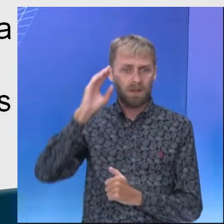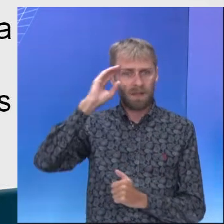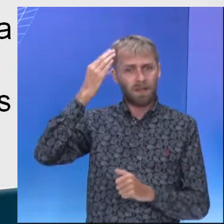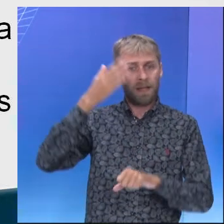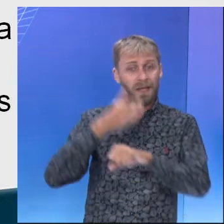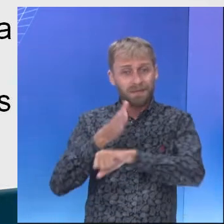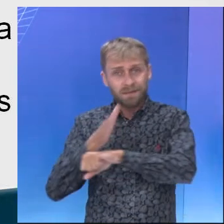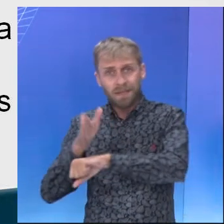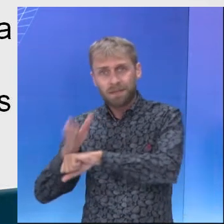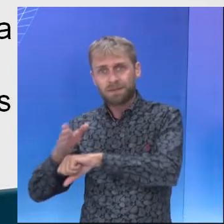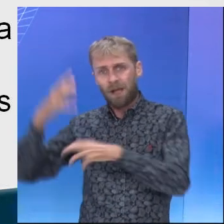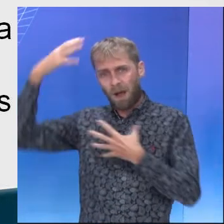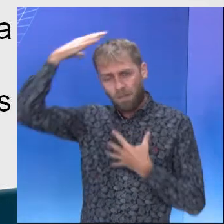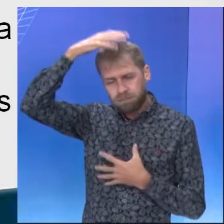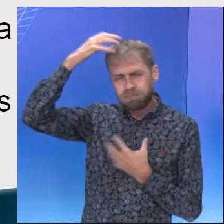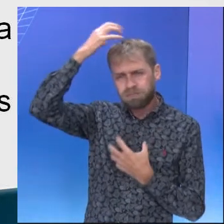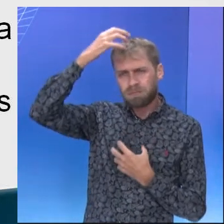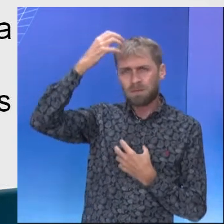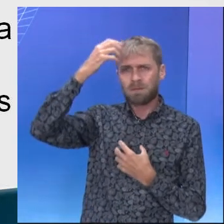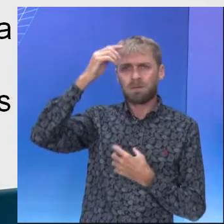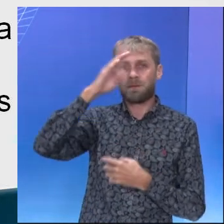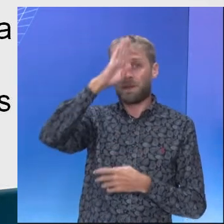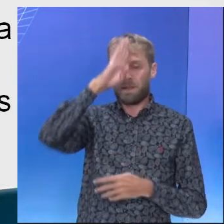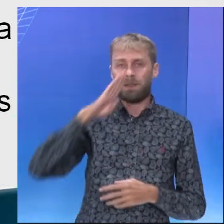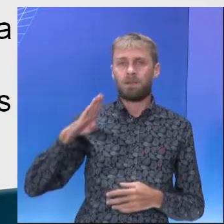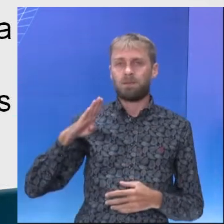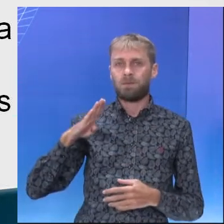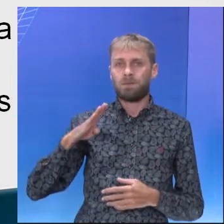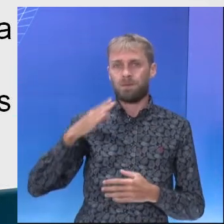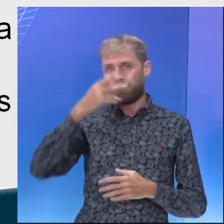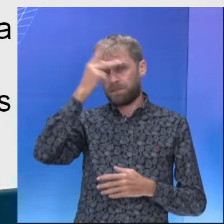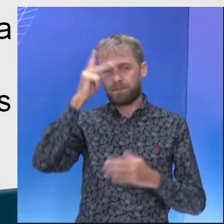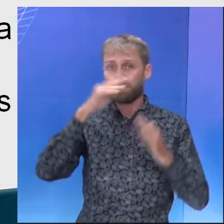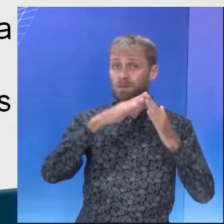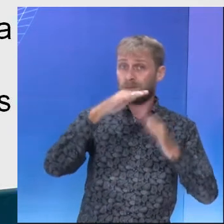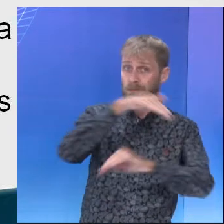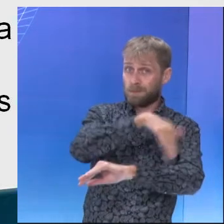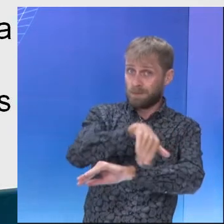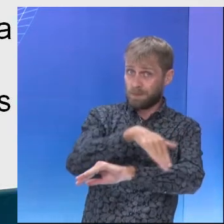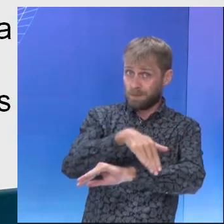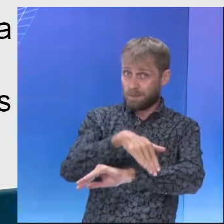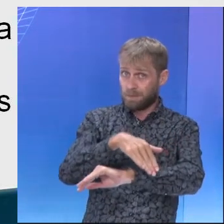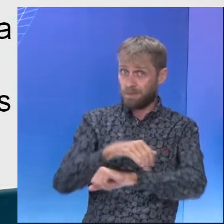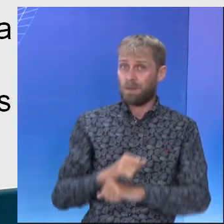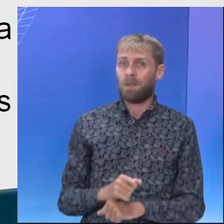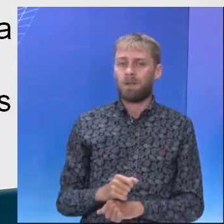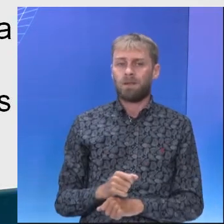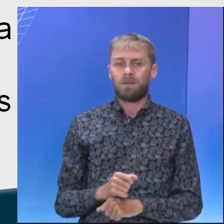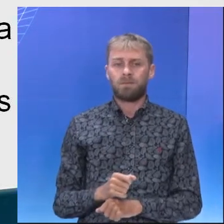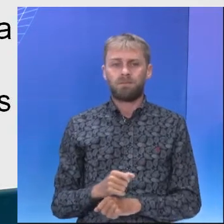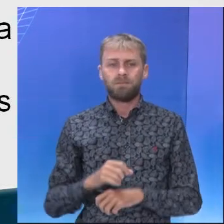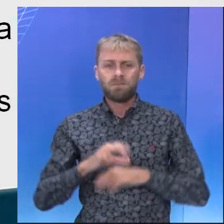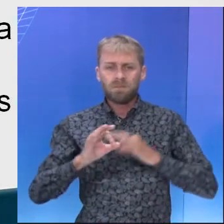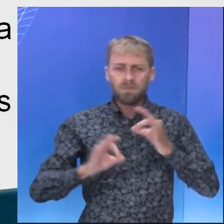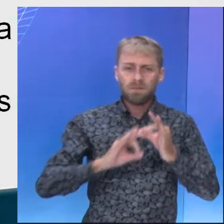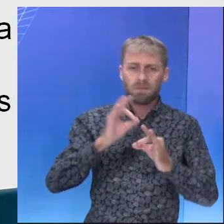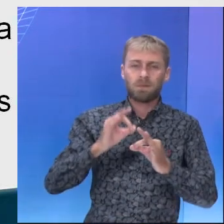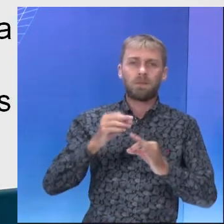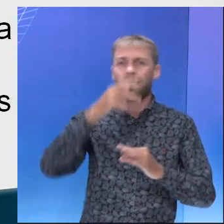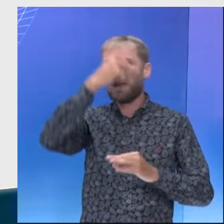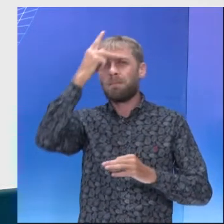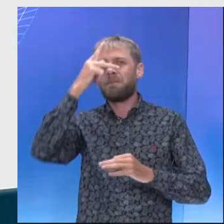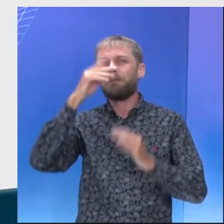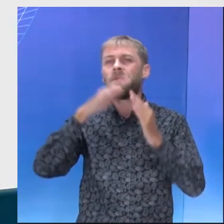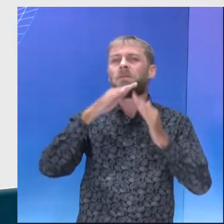Criar acesso a banhos gratuitos para moradores de rua. Comissionar sem-teto para dirigir os ônibus